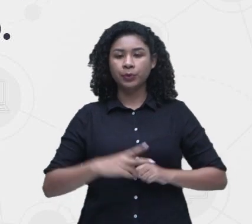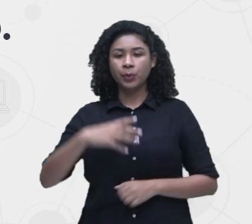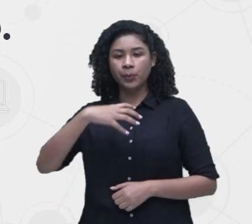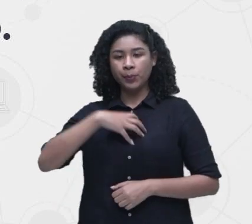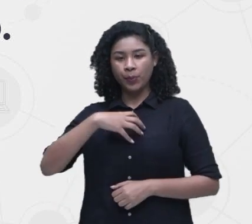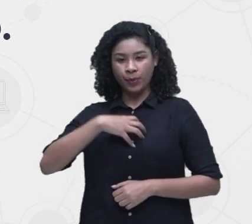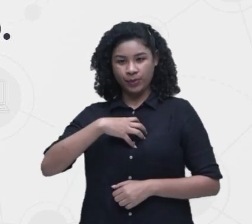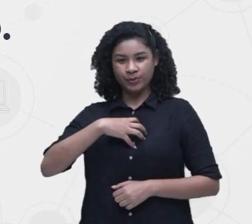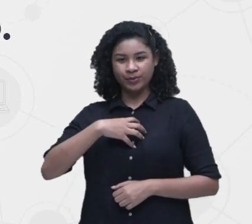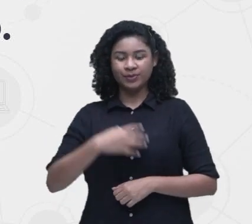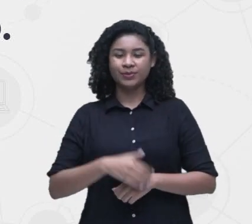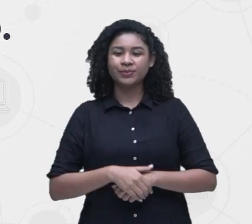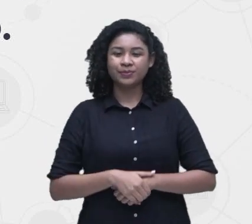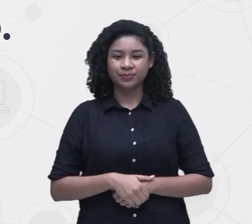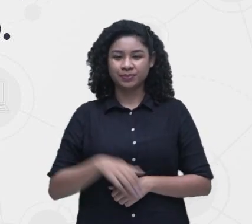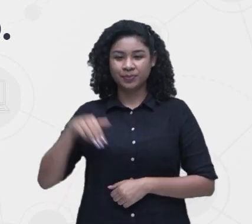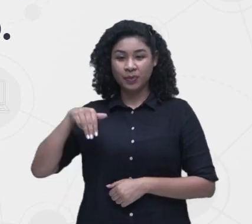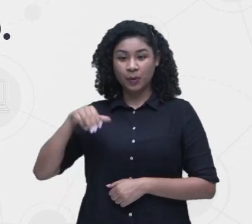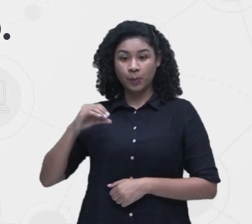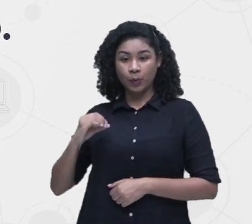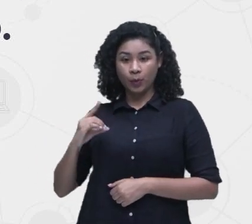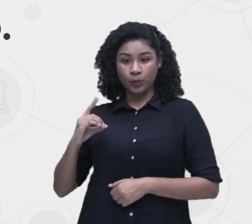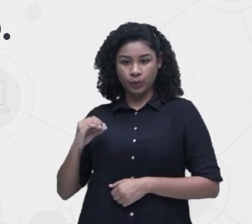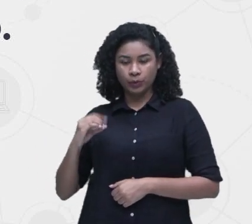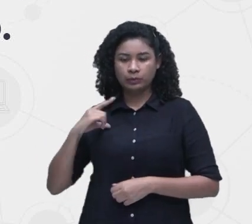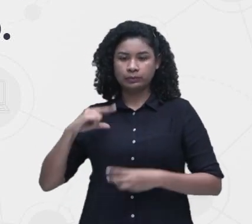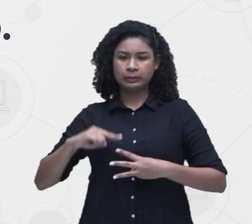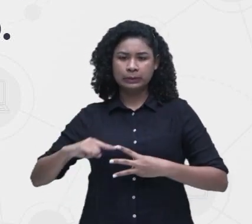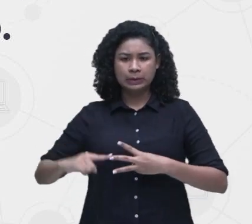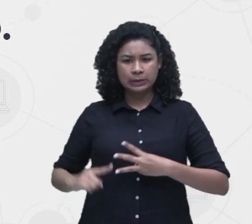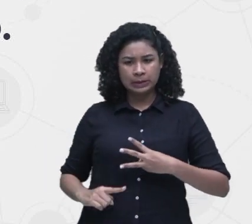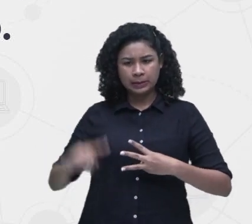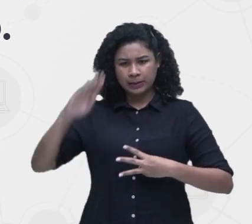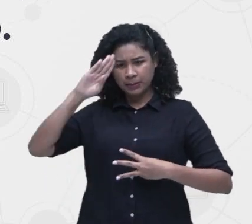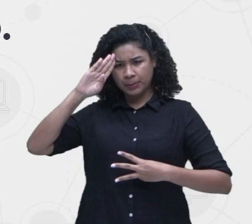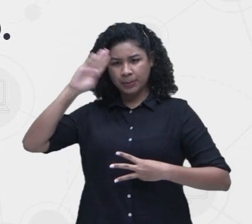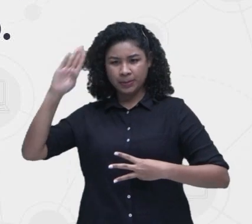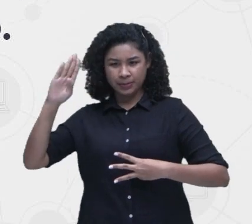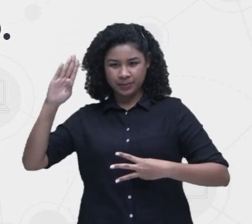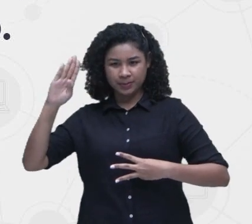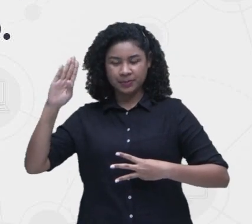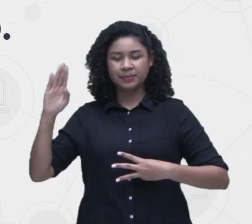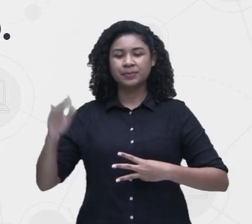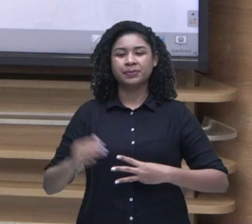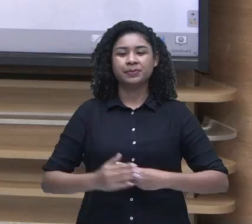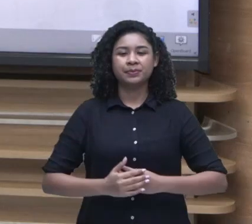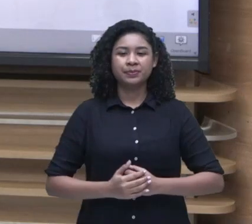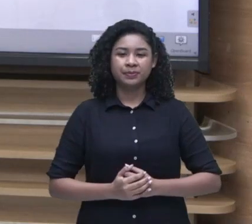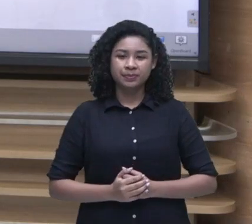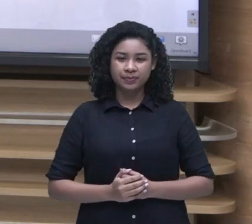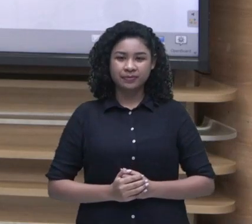especificamente. Os modos são indicativo, subjuntivo e imperativo.